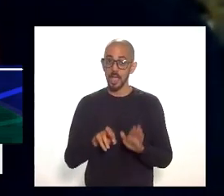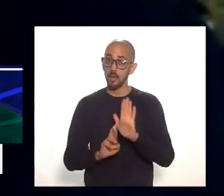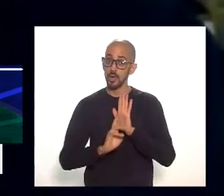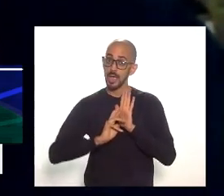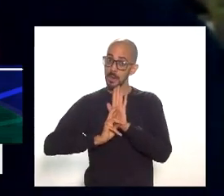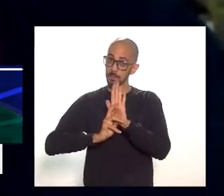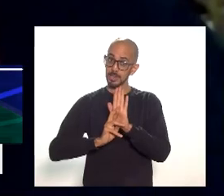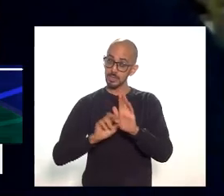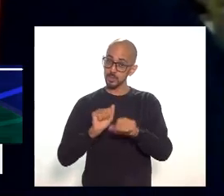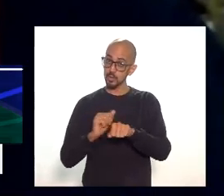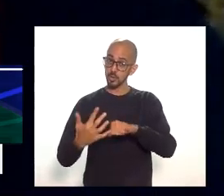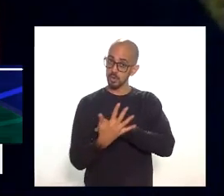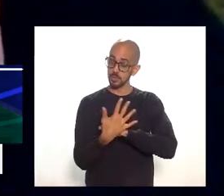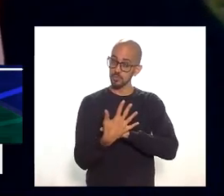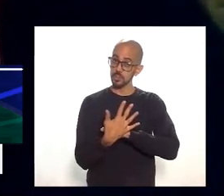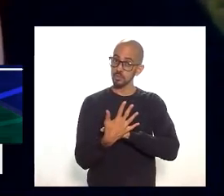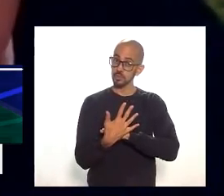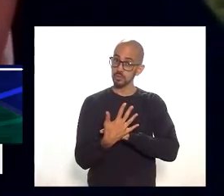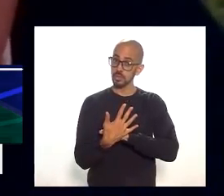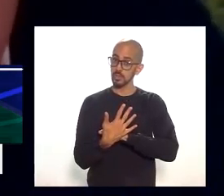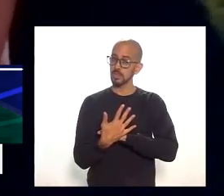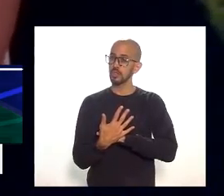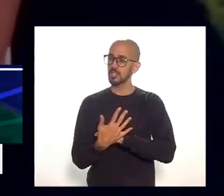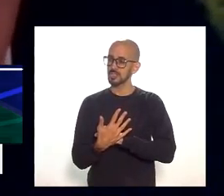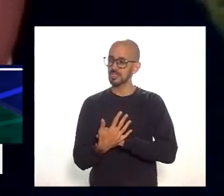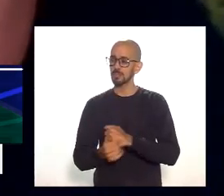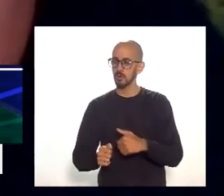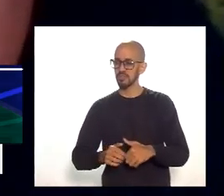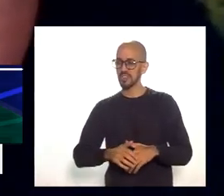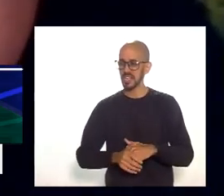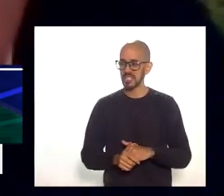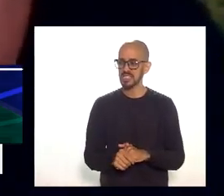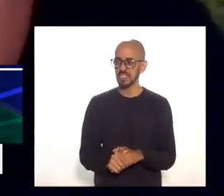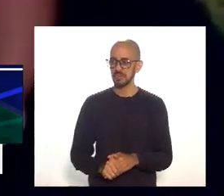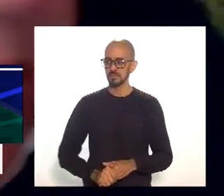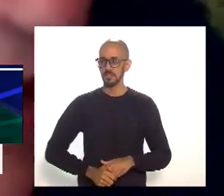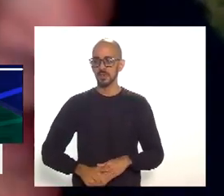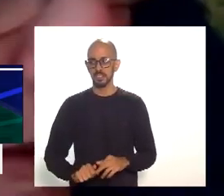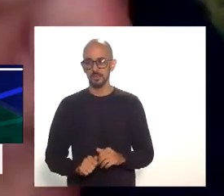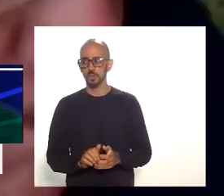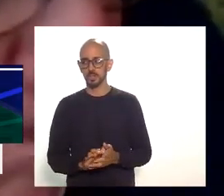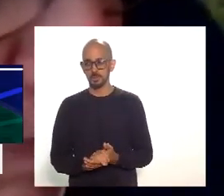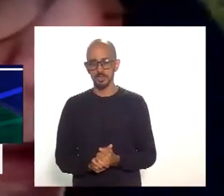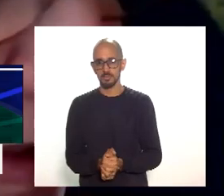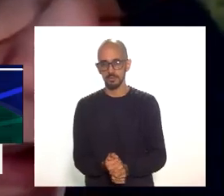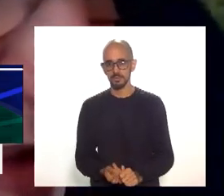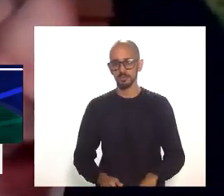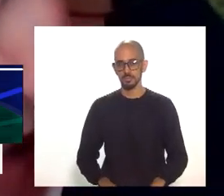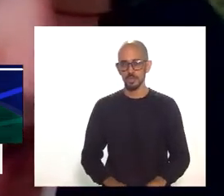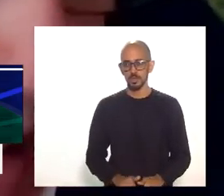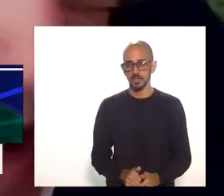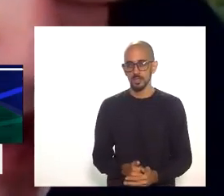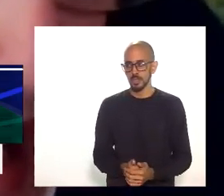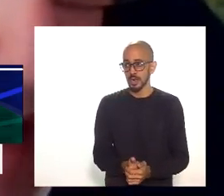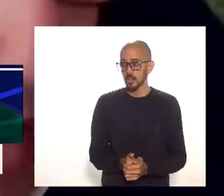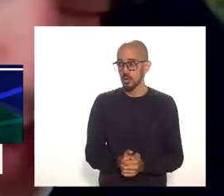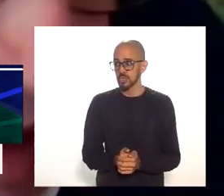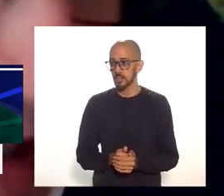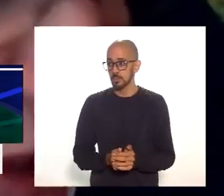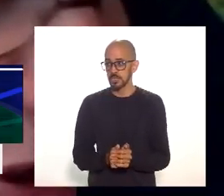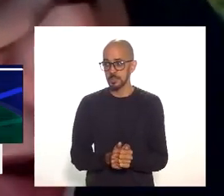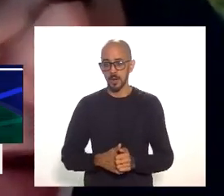realmente o coronavírus e o impacto que aquilo possa estar gerando dentro do dia a dia, na saúde da população. É